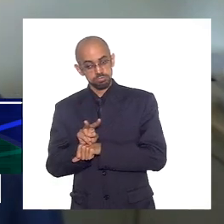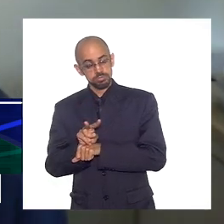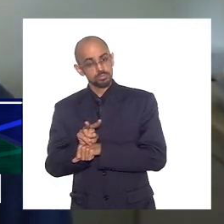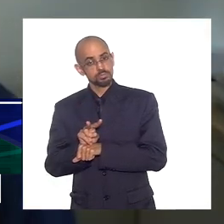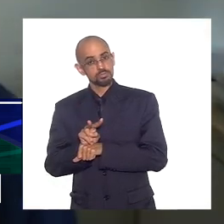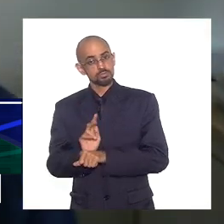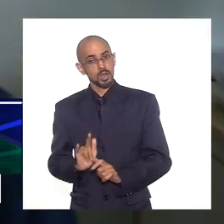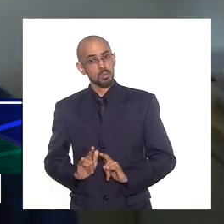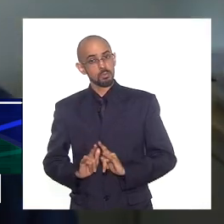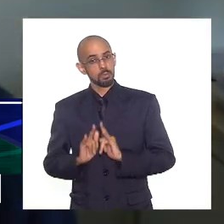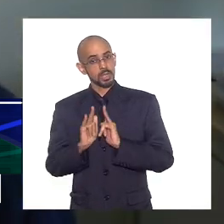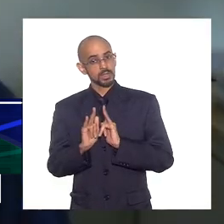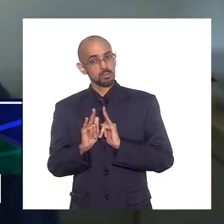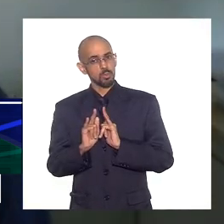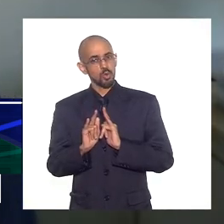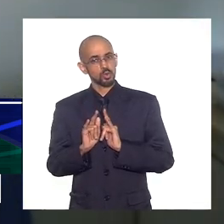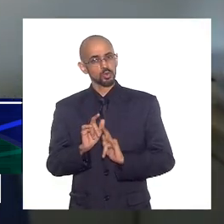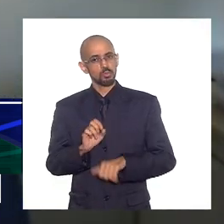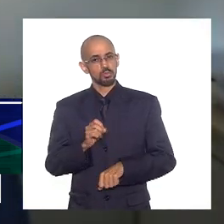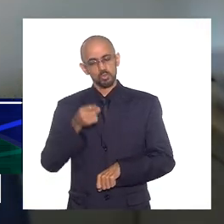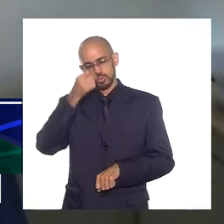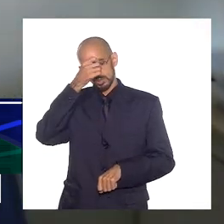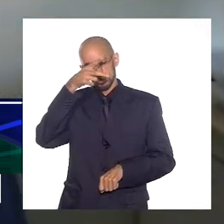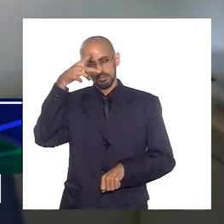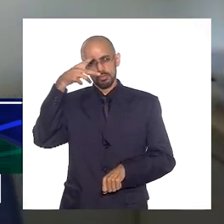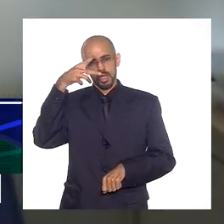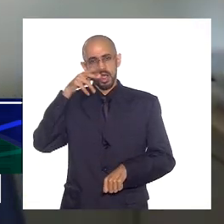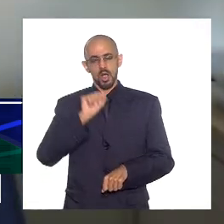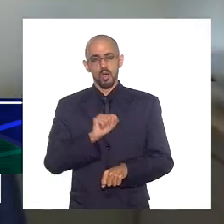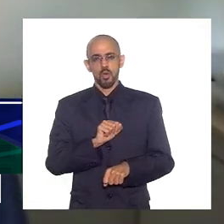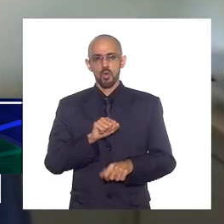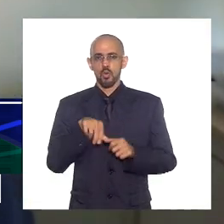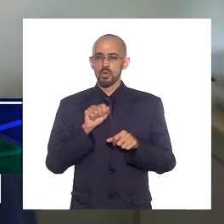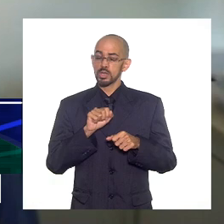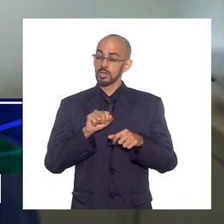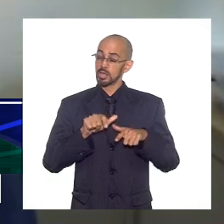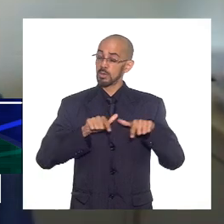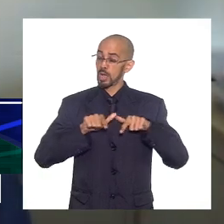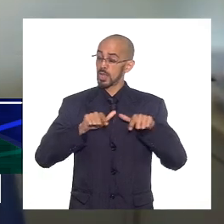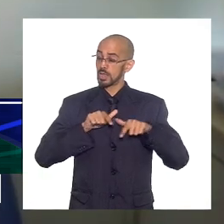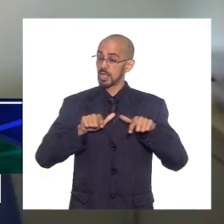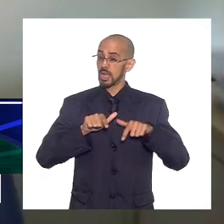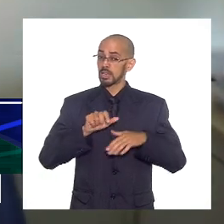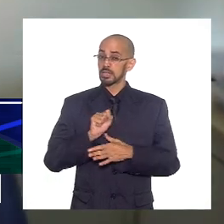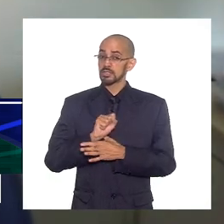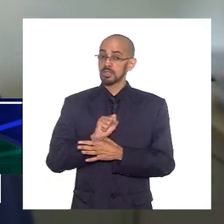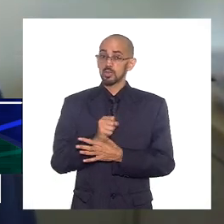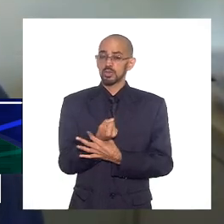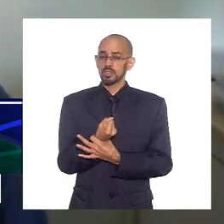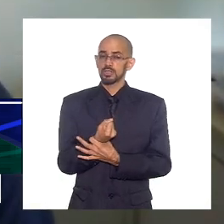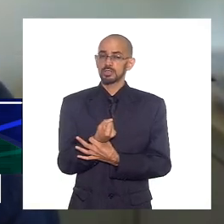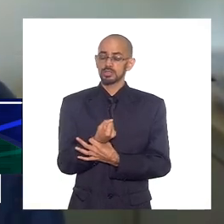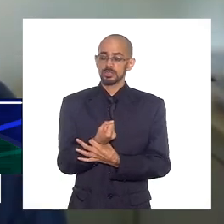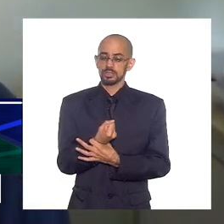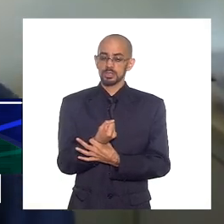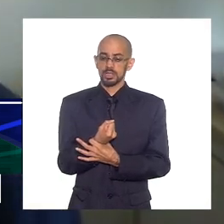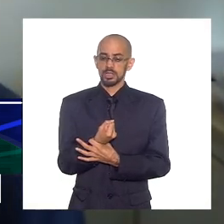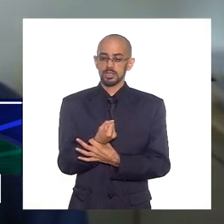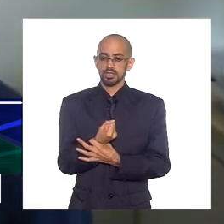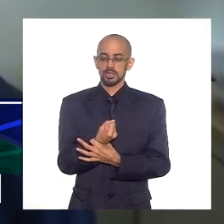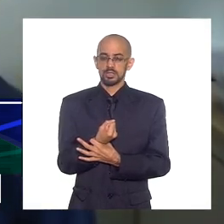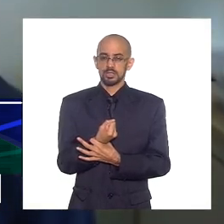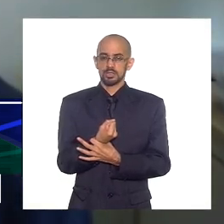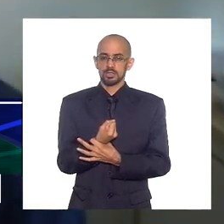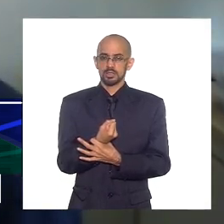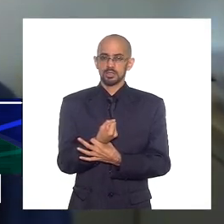municipal e trabalhar na área da segurança em harmonia com